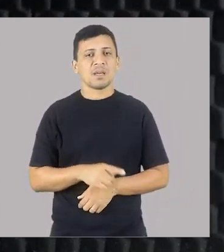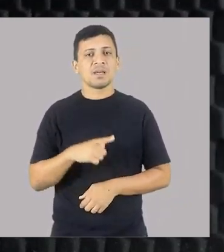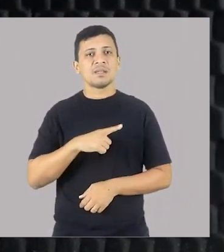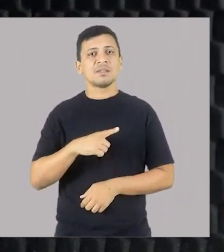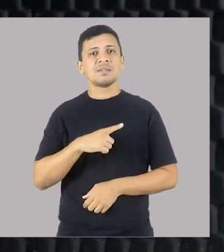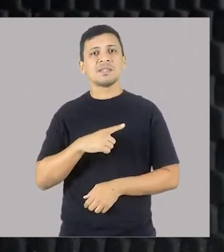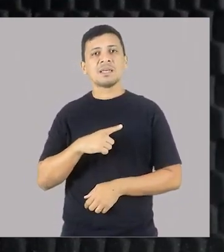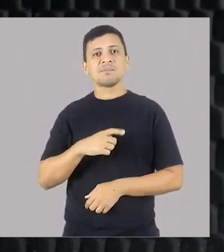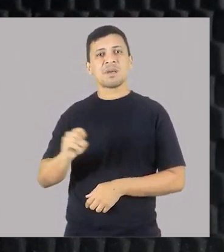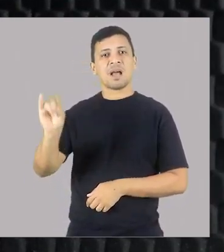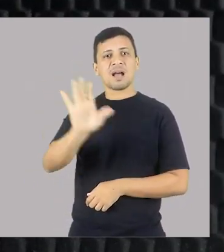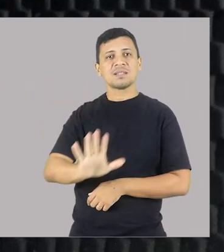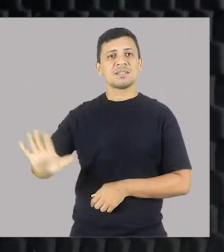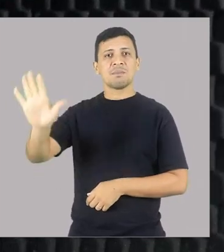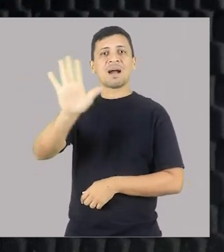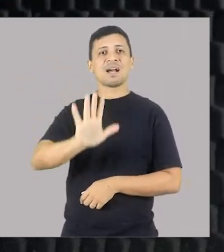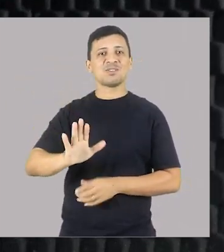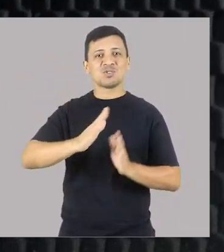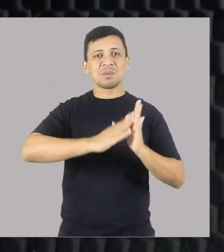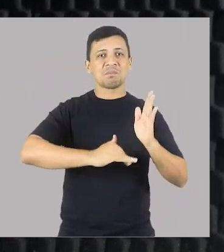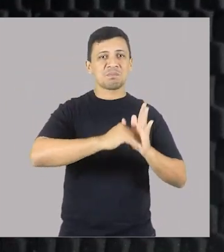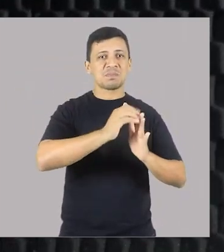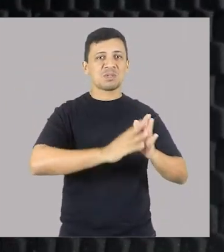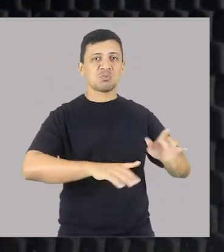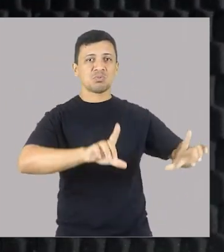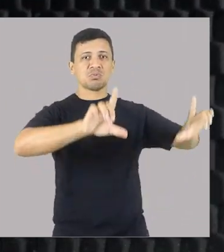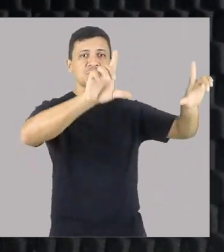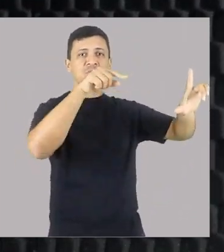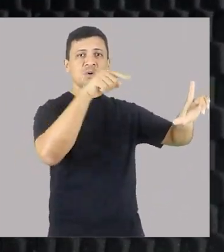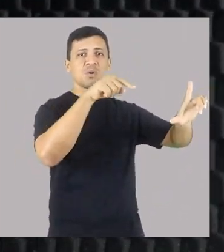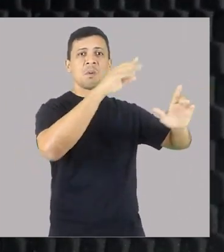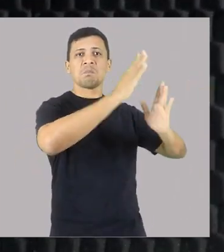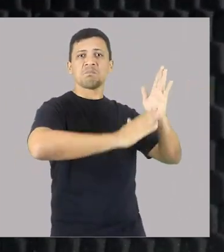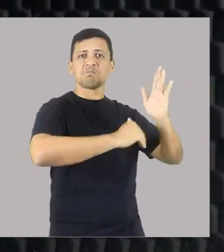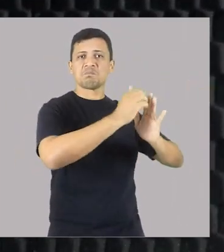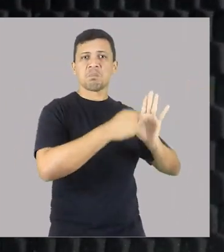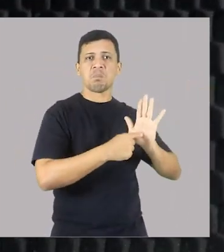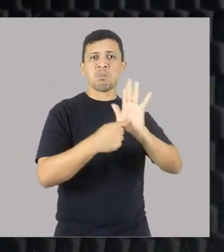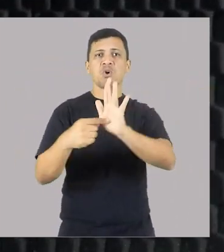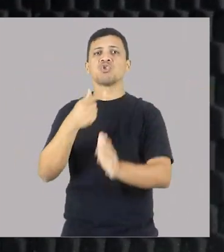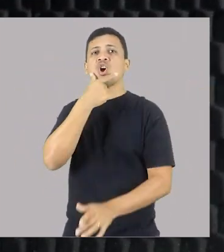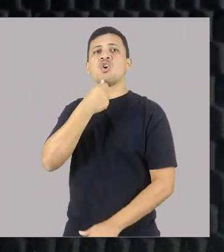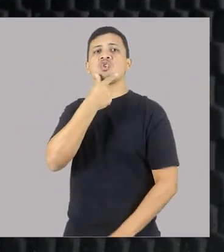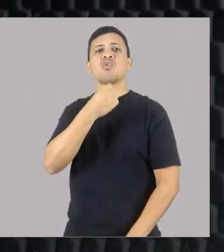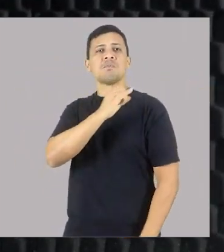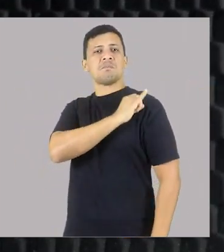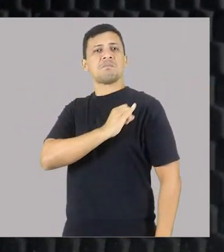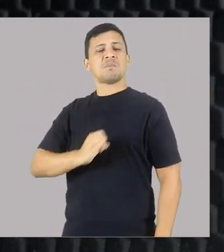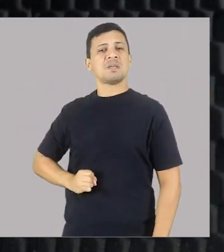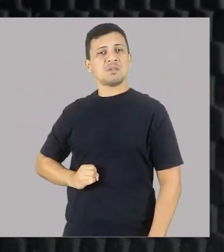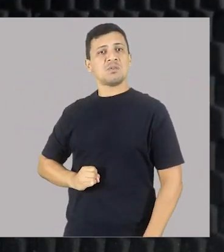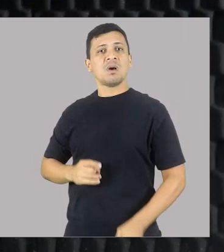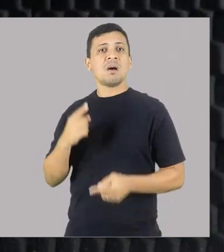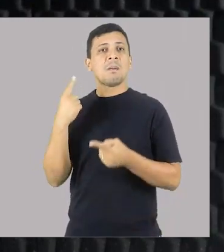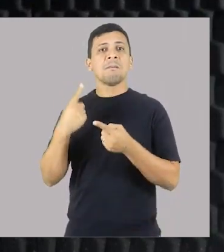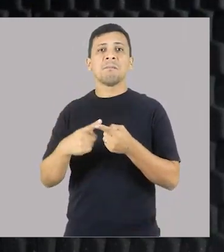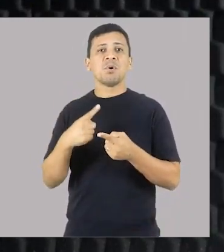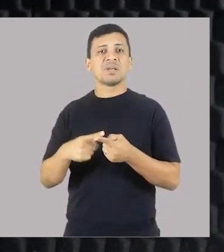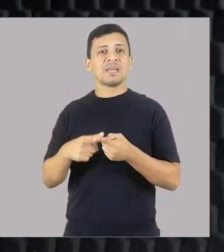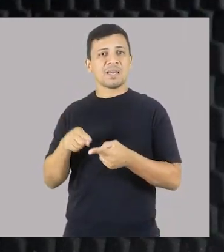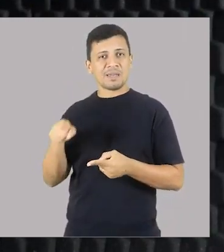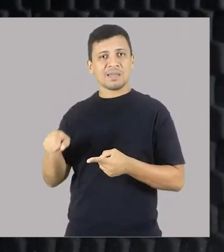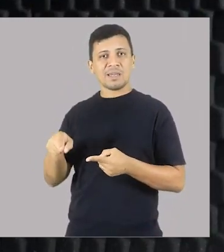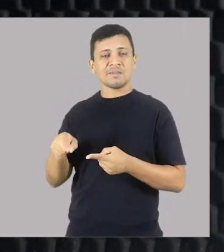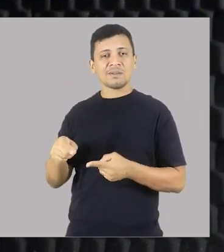vão ser trabalhadas através de quadros do imperador, porque quando ele assume o poder, ele ainda é menor